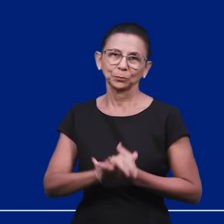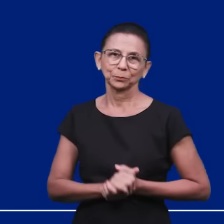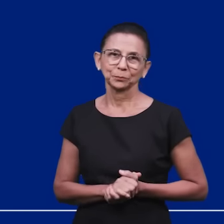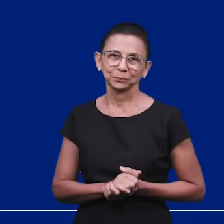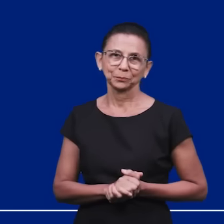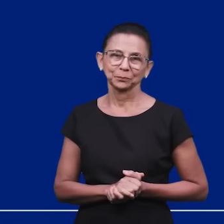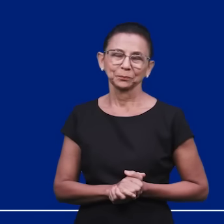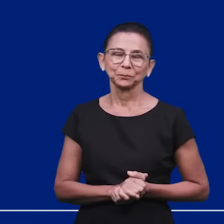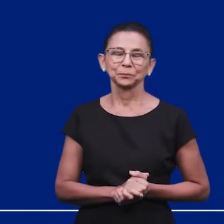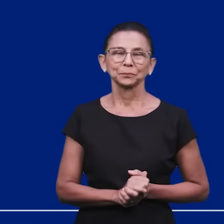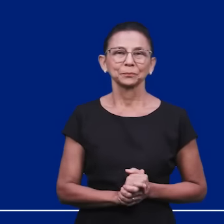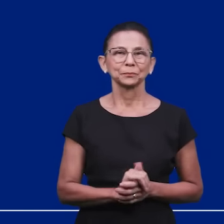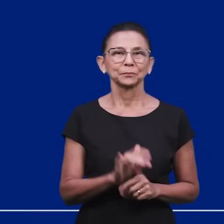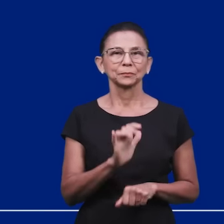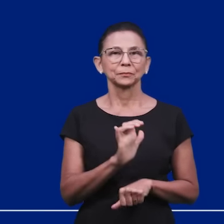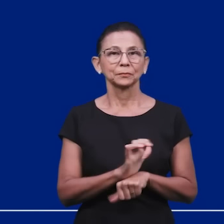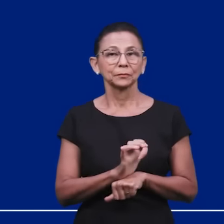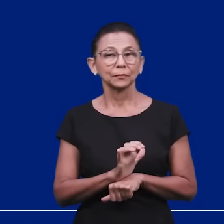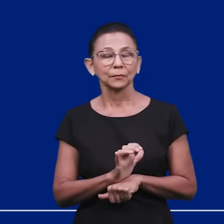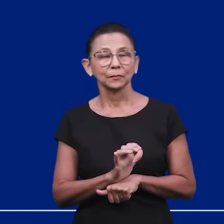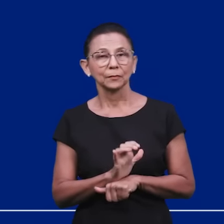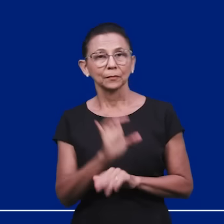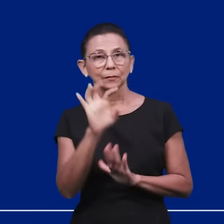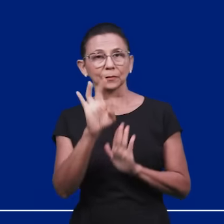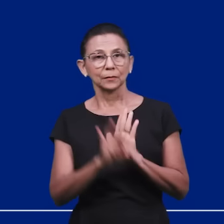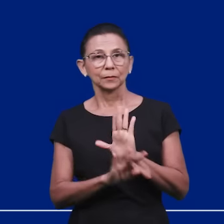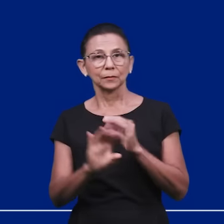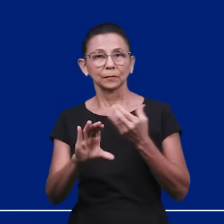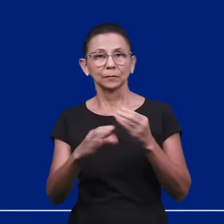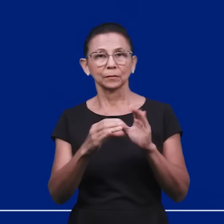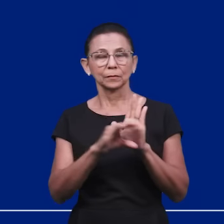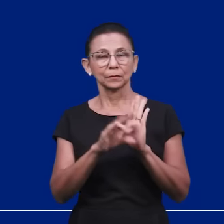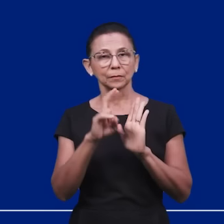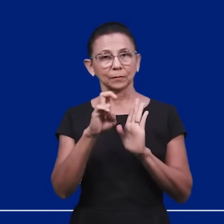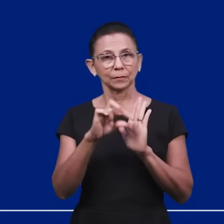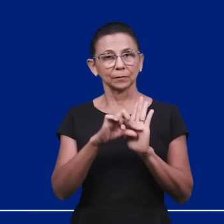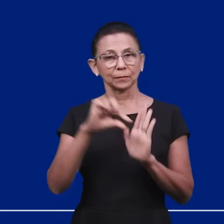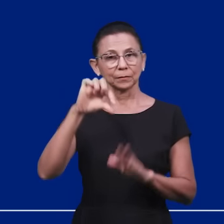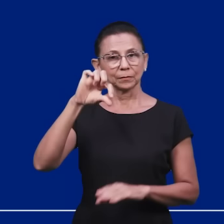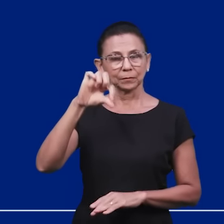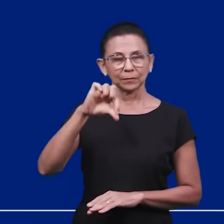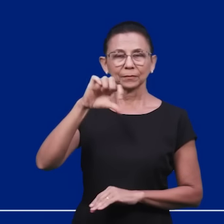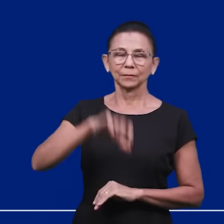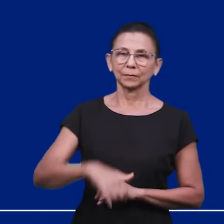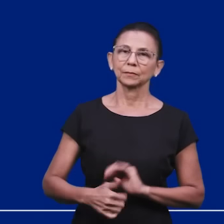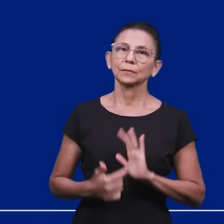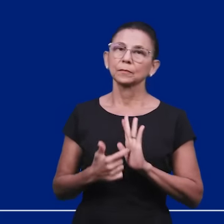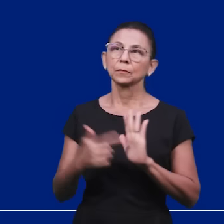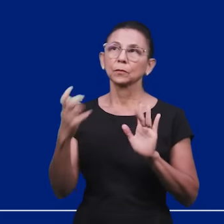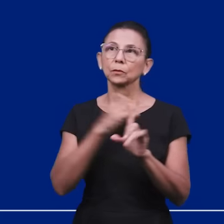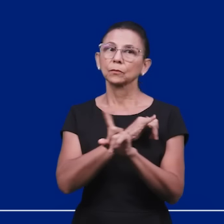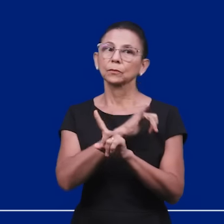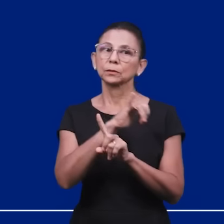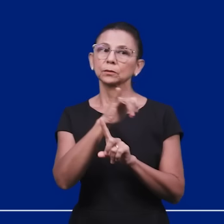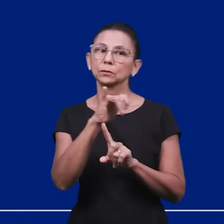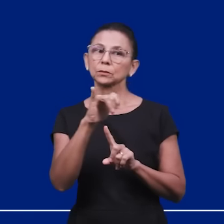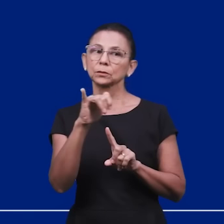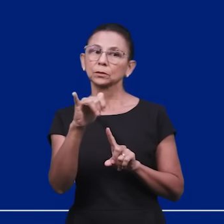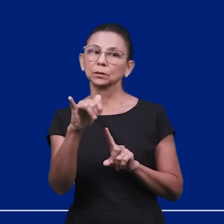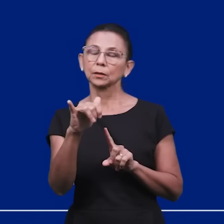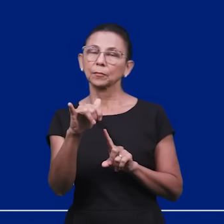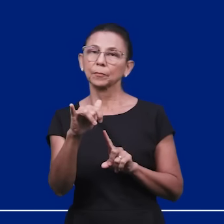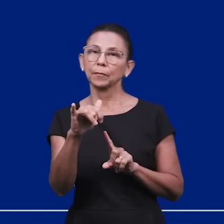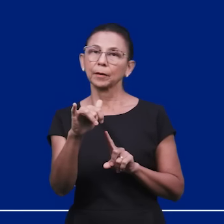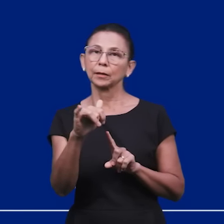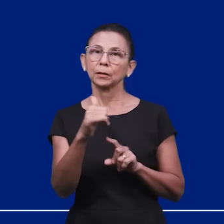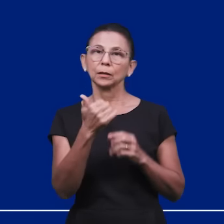de Itapetim. E ela diz o seguinte: o texto de Cantares, capítulo 5, verso 9, aponta profeticamente para uma